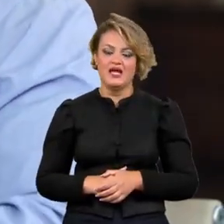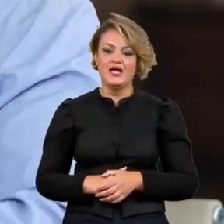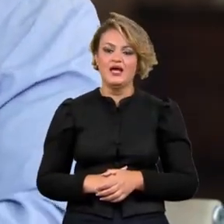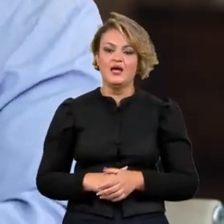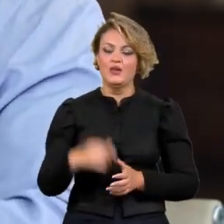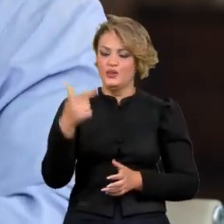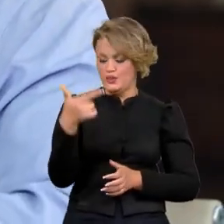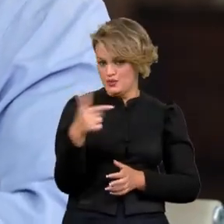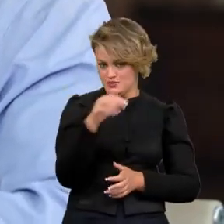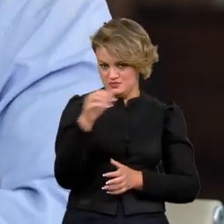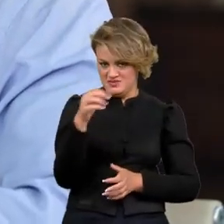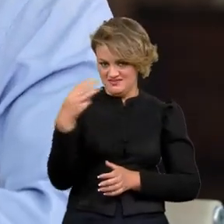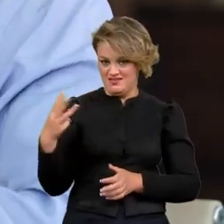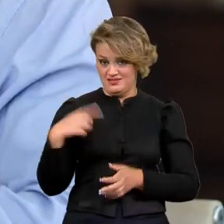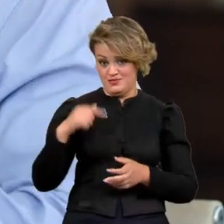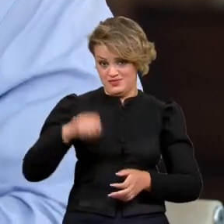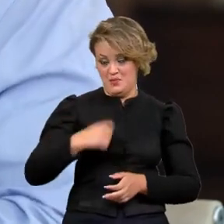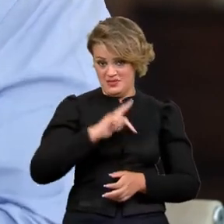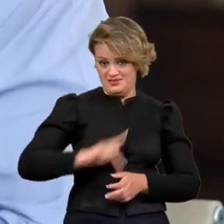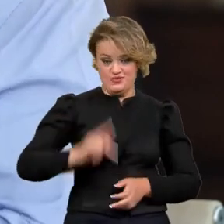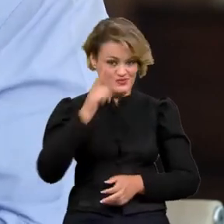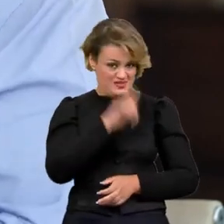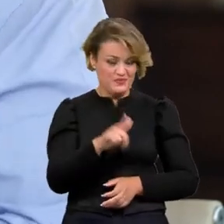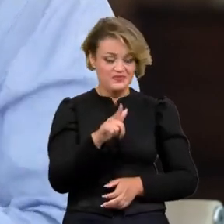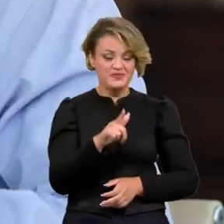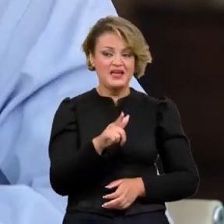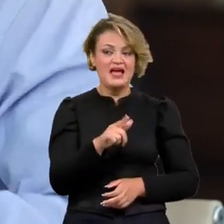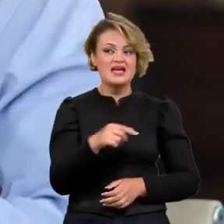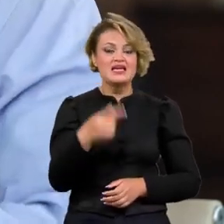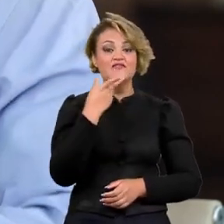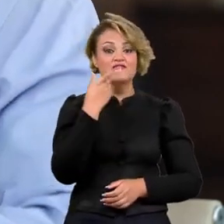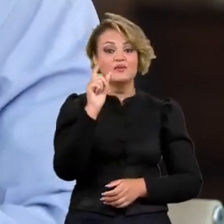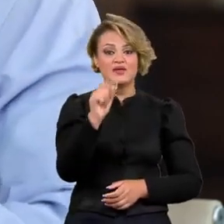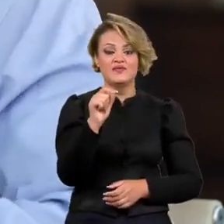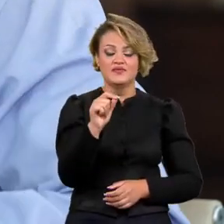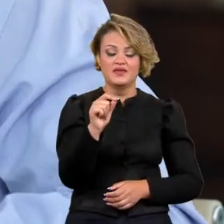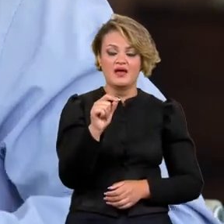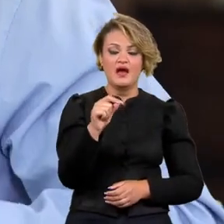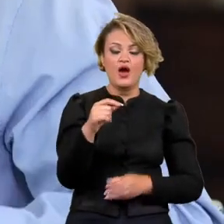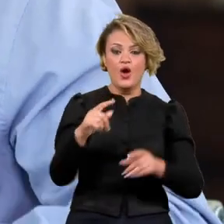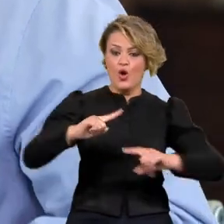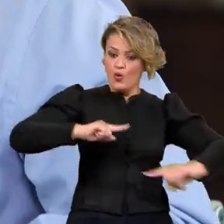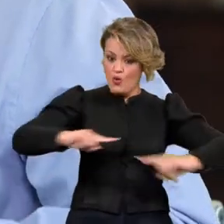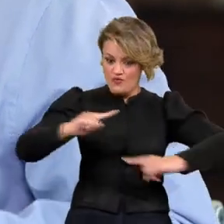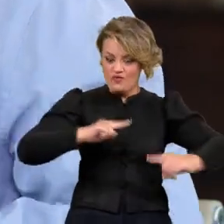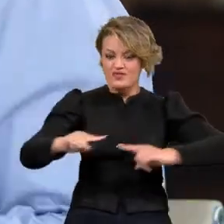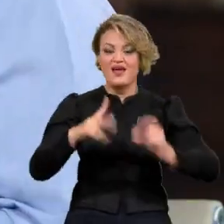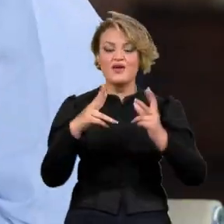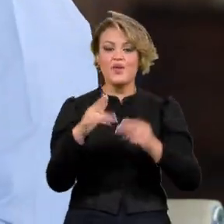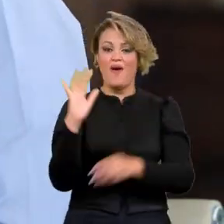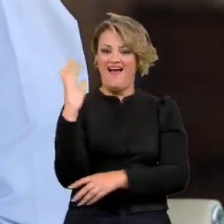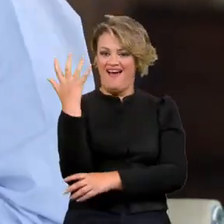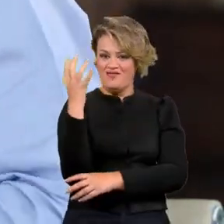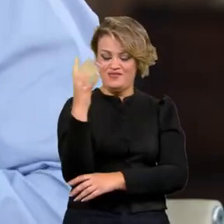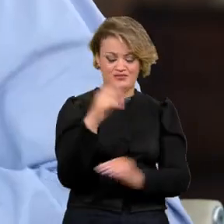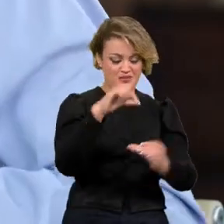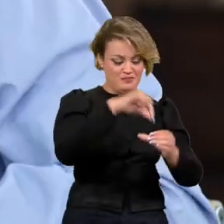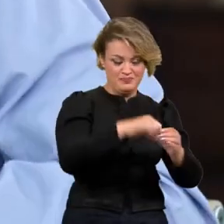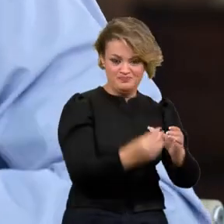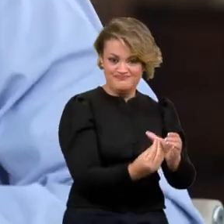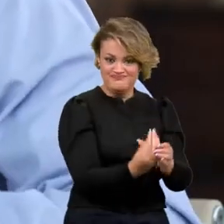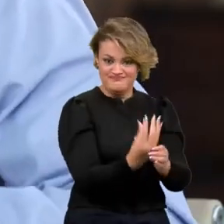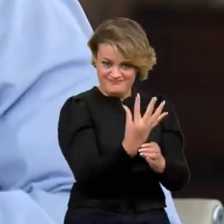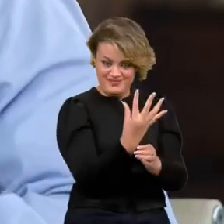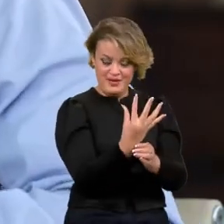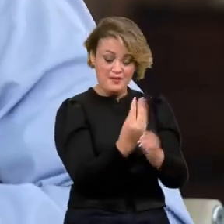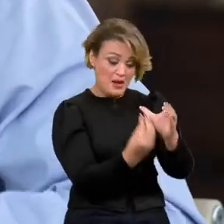como você plantar uma árvore Ou seja você plantou uma árvore frutífera você tem que aguar tem que ter sol e